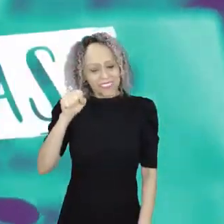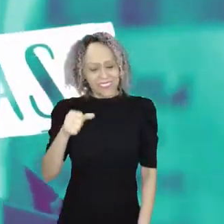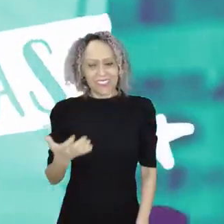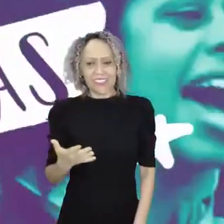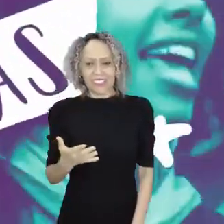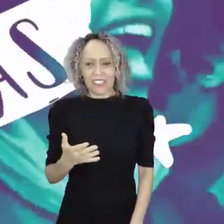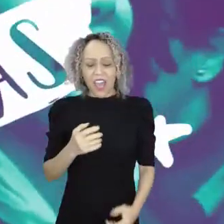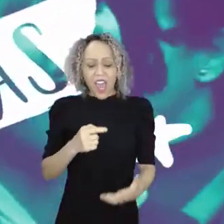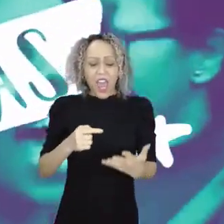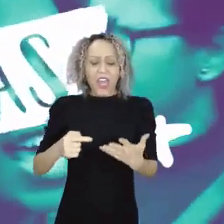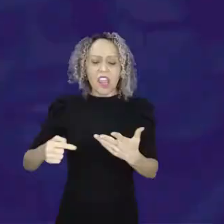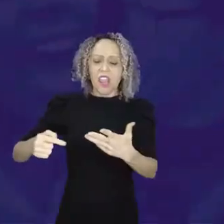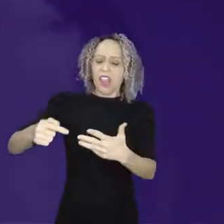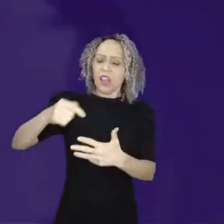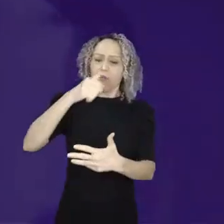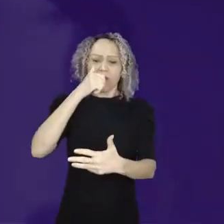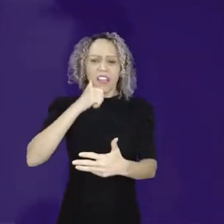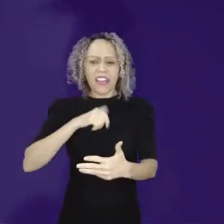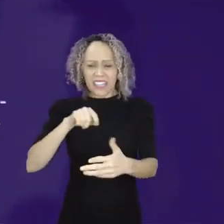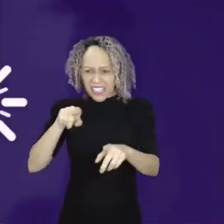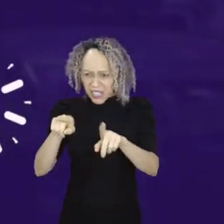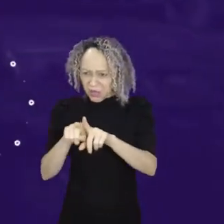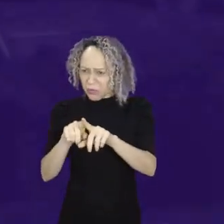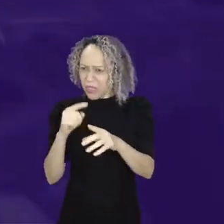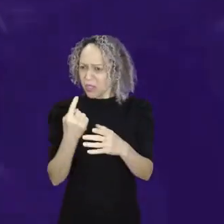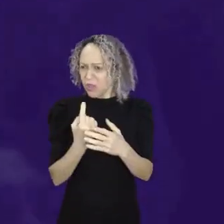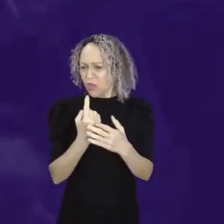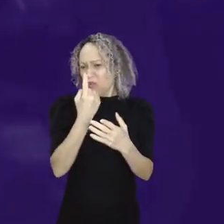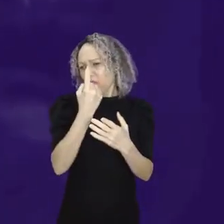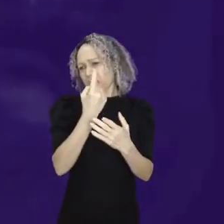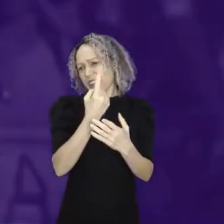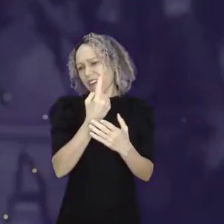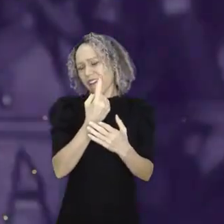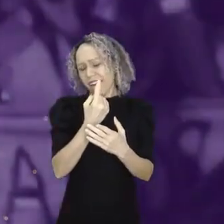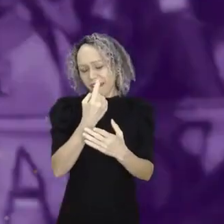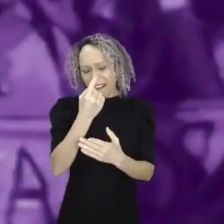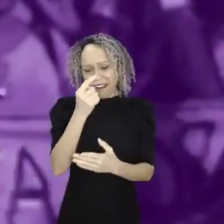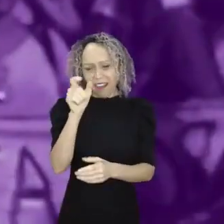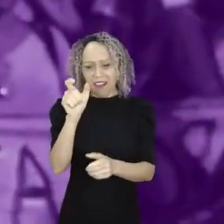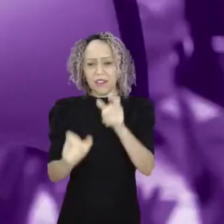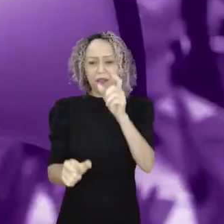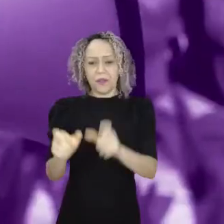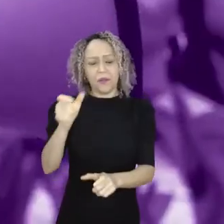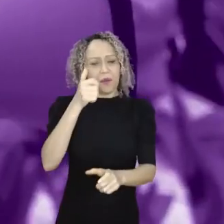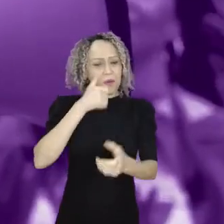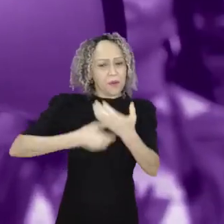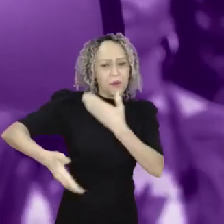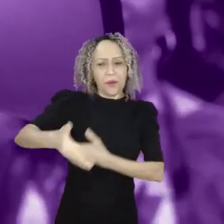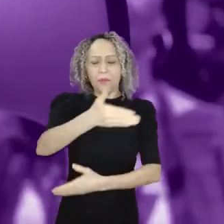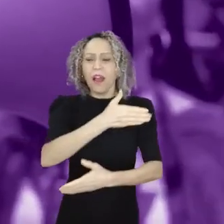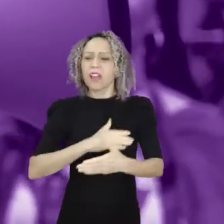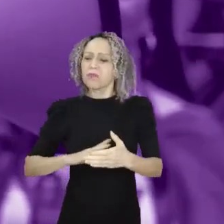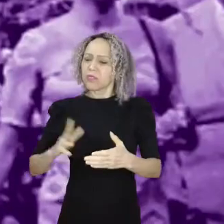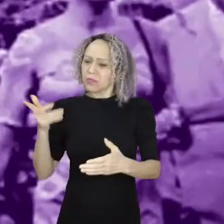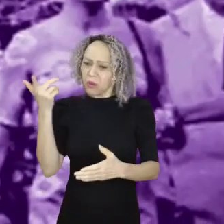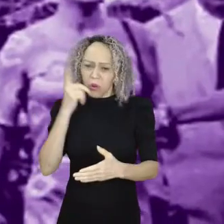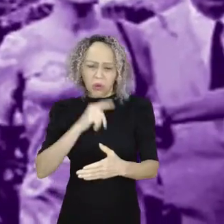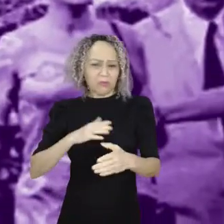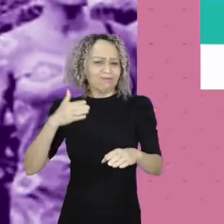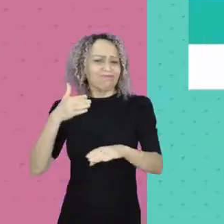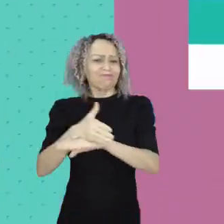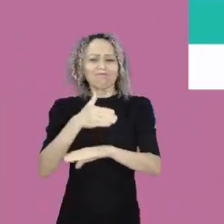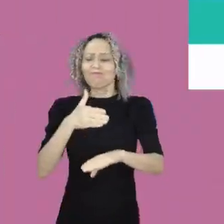Eu sou uma delas, são elas por elas, ocupando os espaços